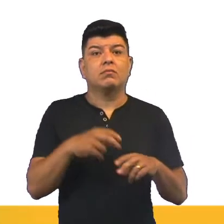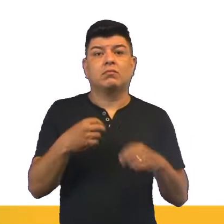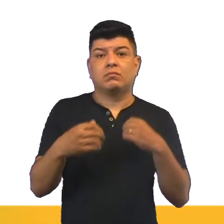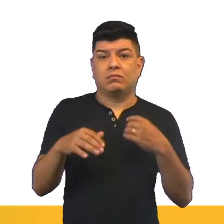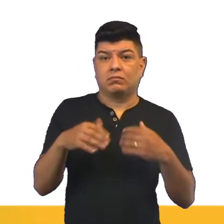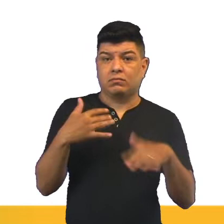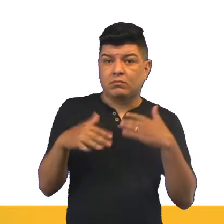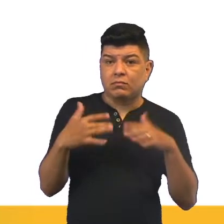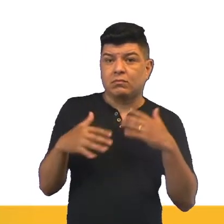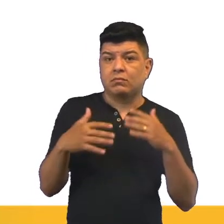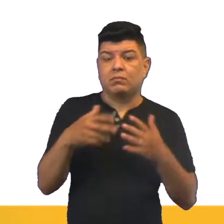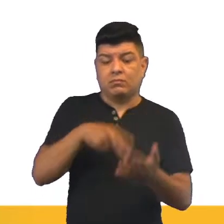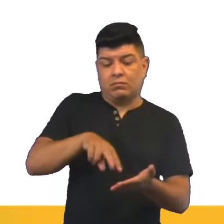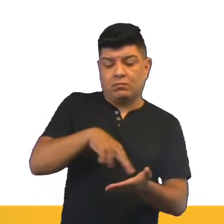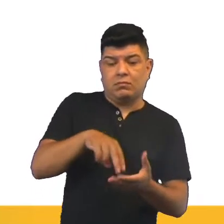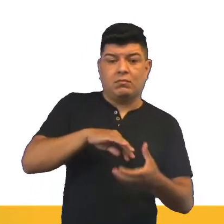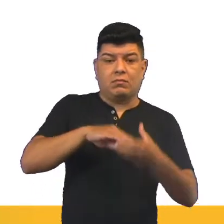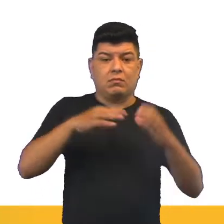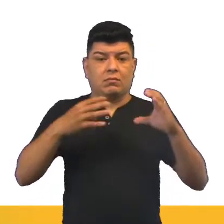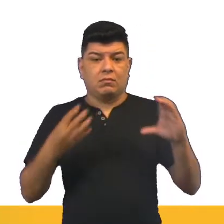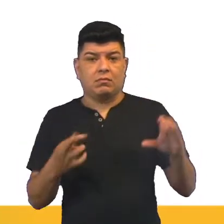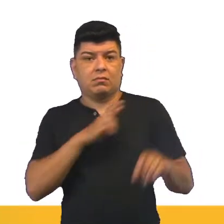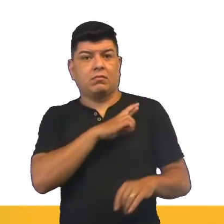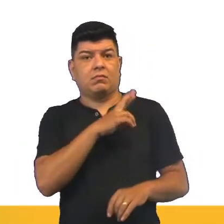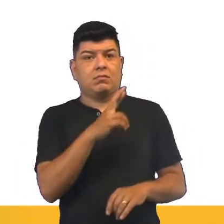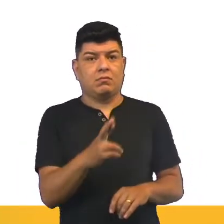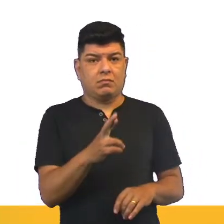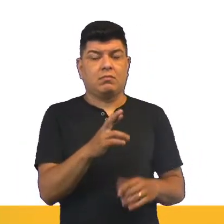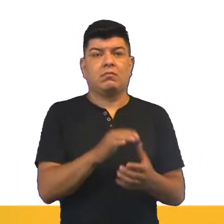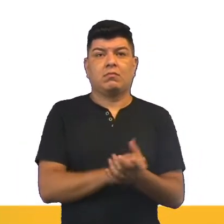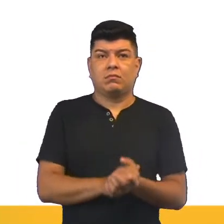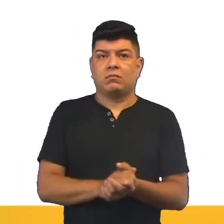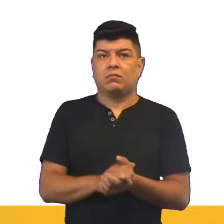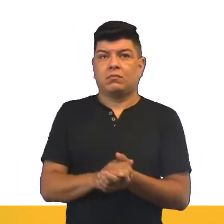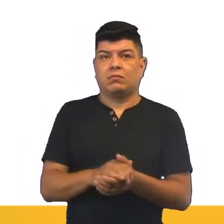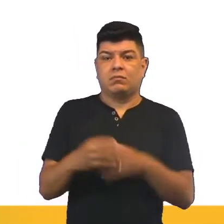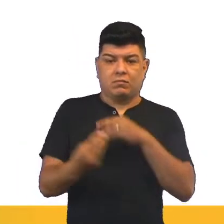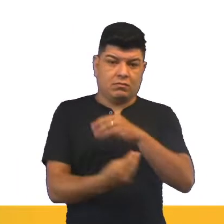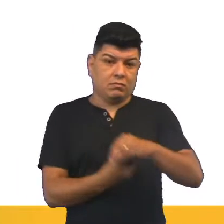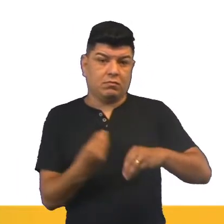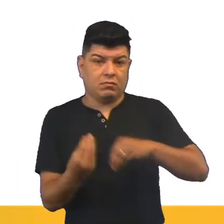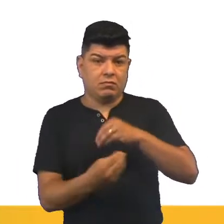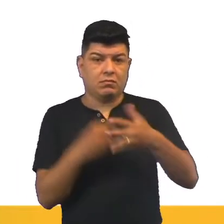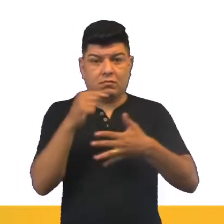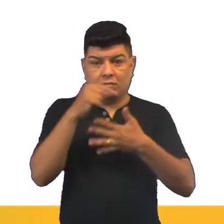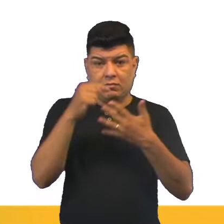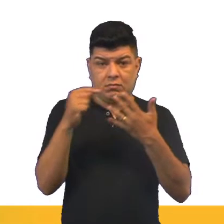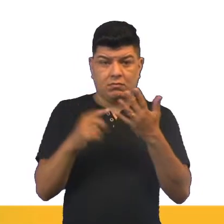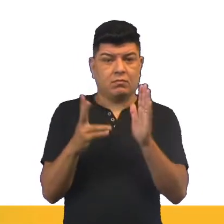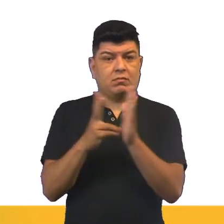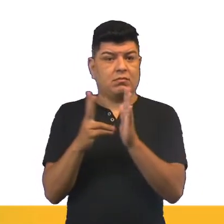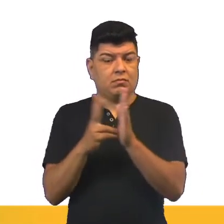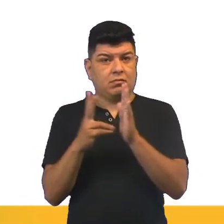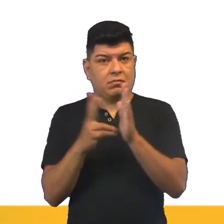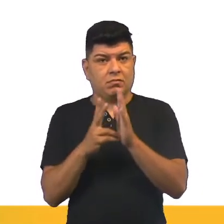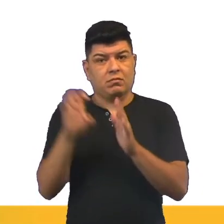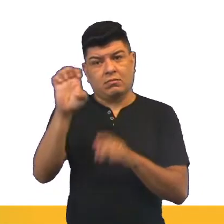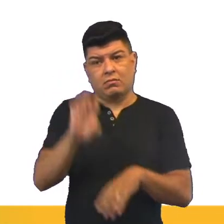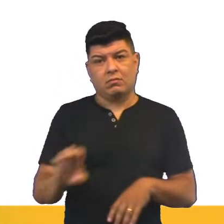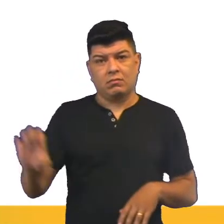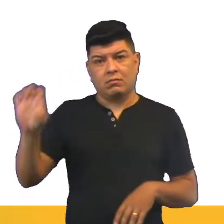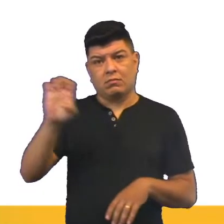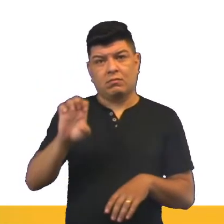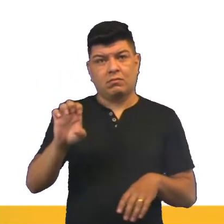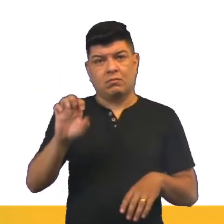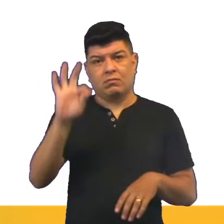dança apresentam fortes características religiosas, composto por uma mistura de elementos indígenas,